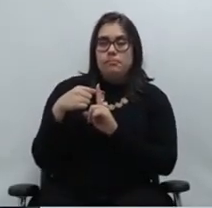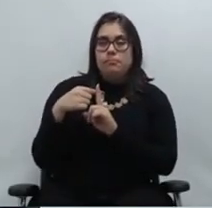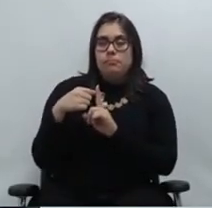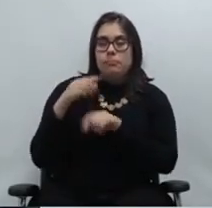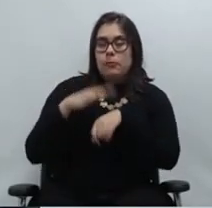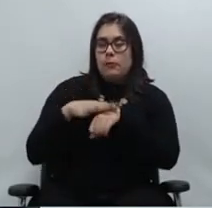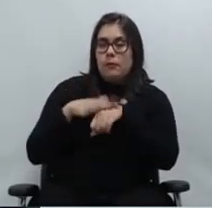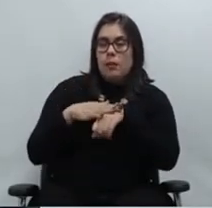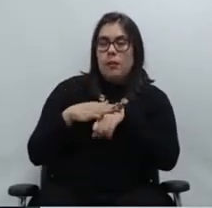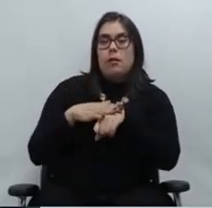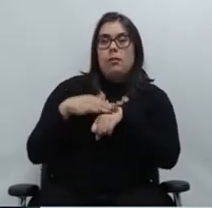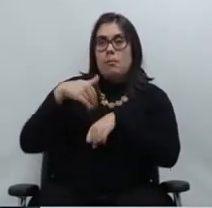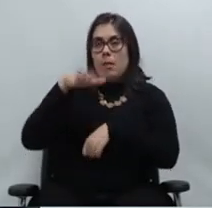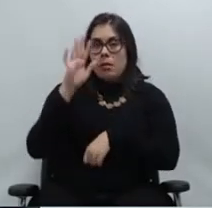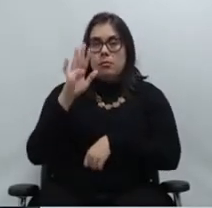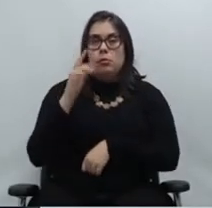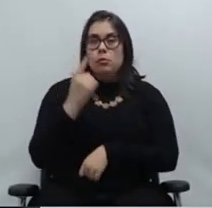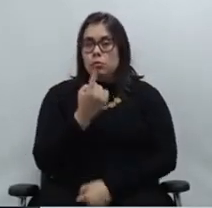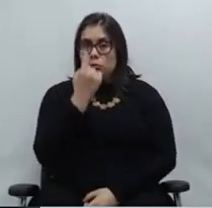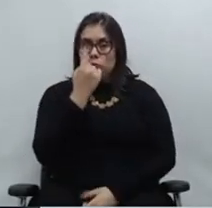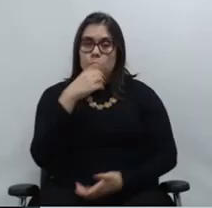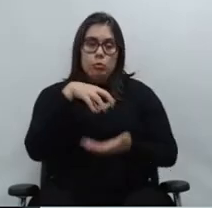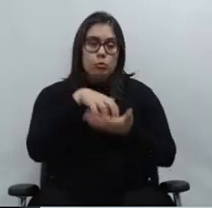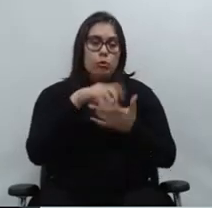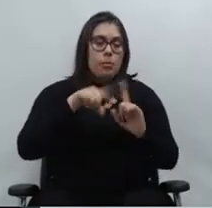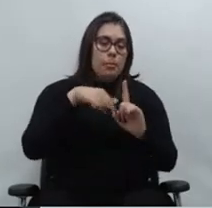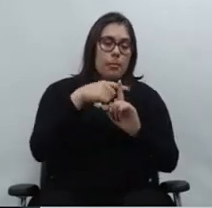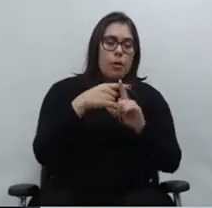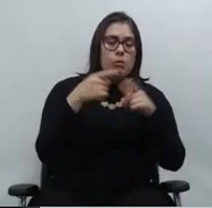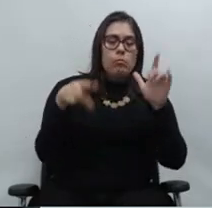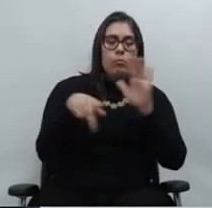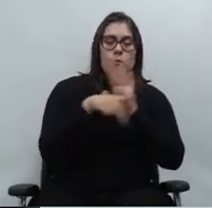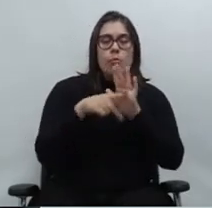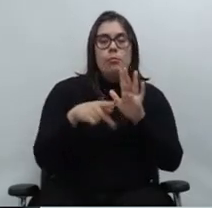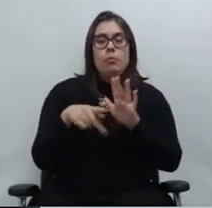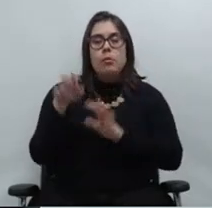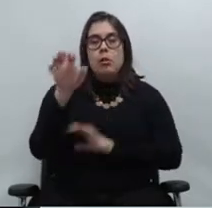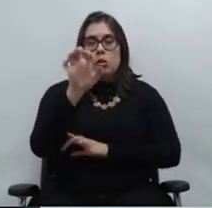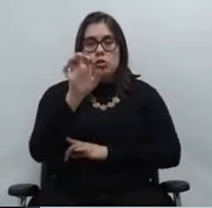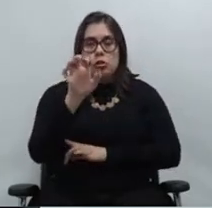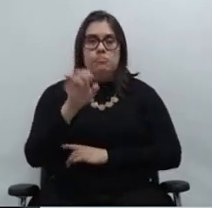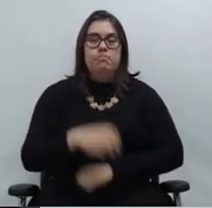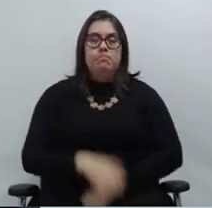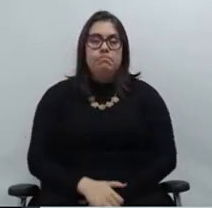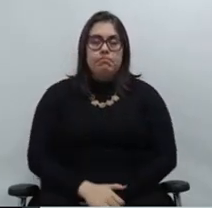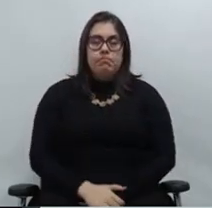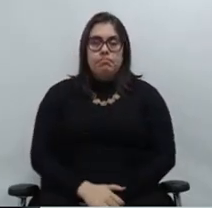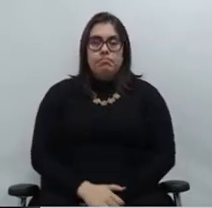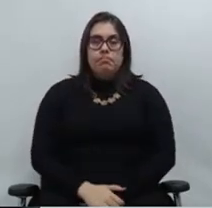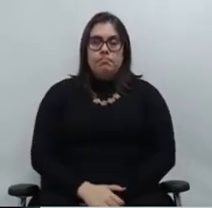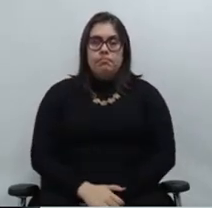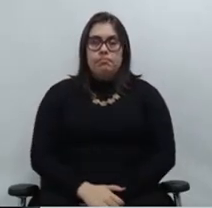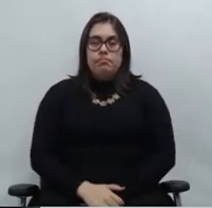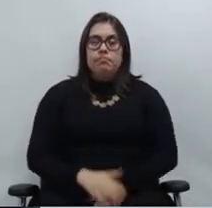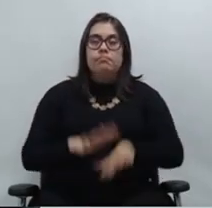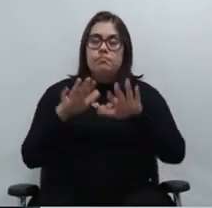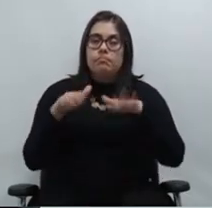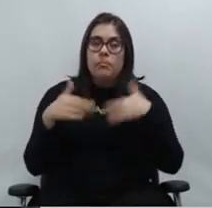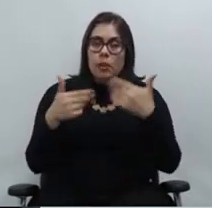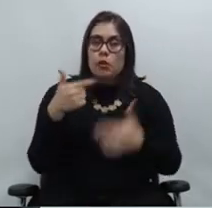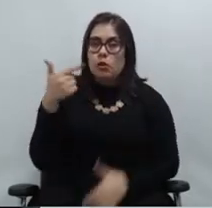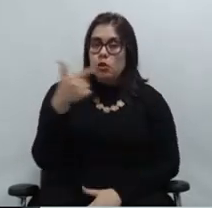realizadas, que deverá contemplar uma unidade a mais de uma mesma regional no próximo ciclo de conferências. Encaminho que essa segunda